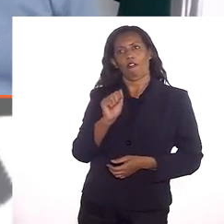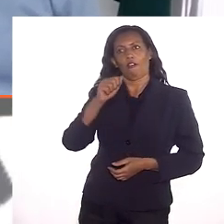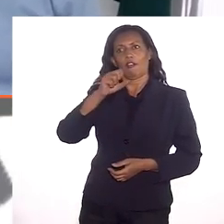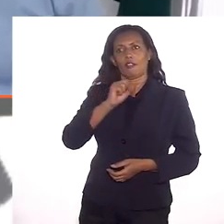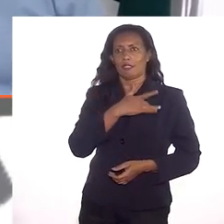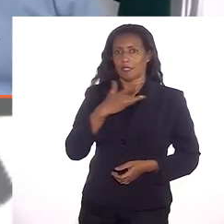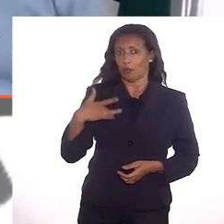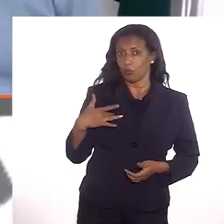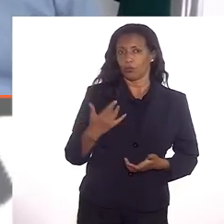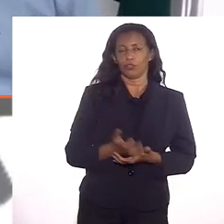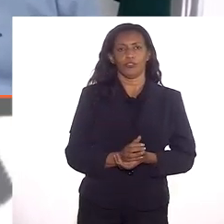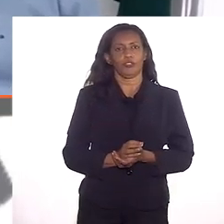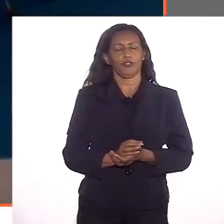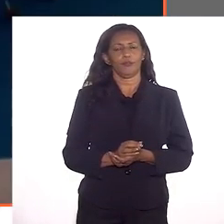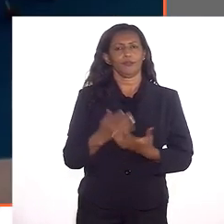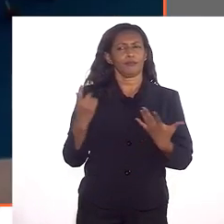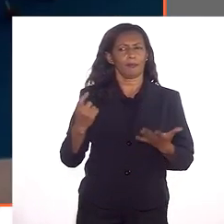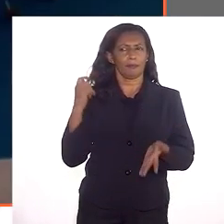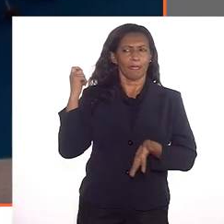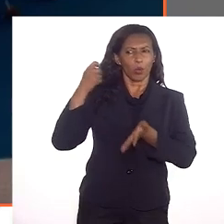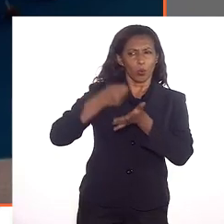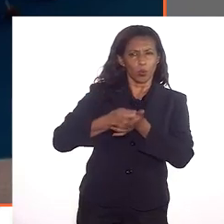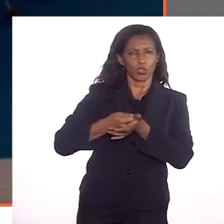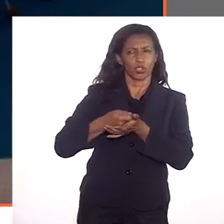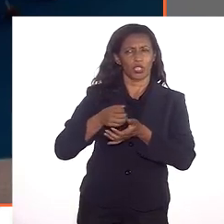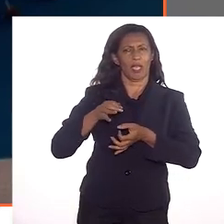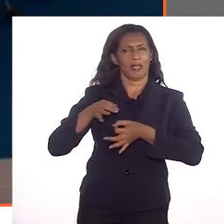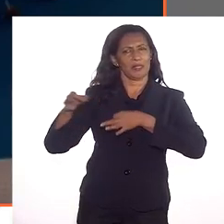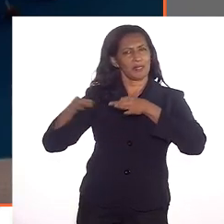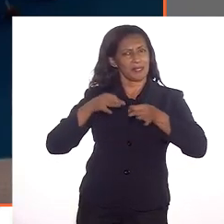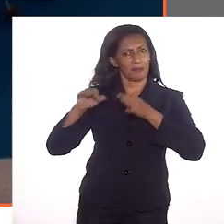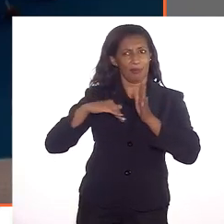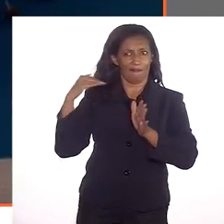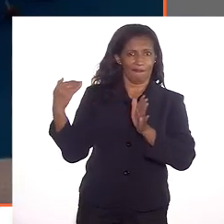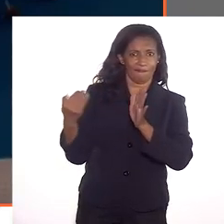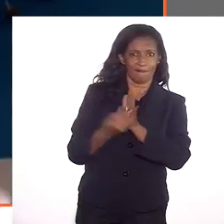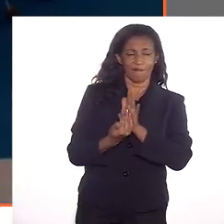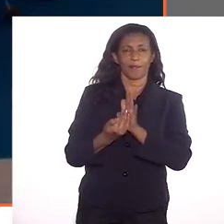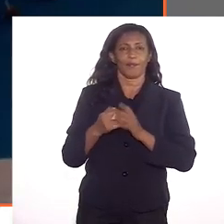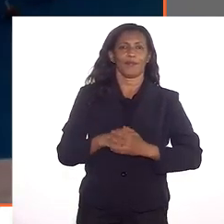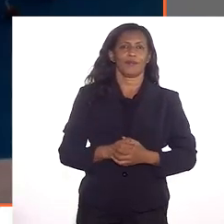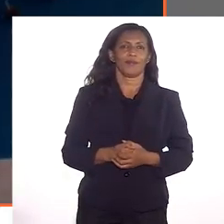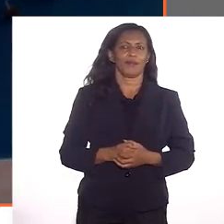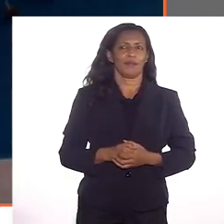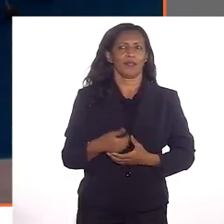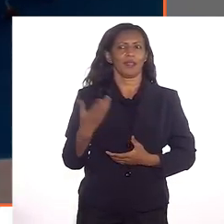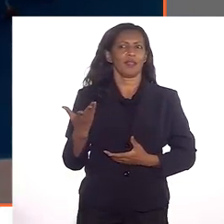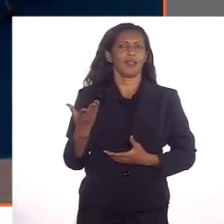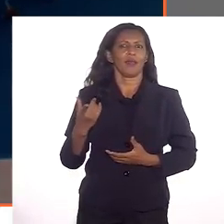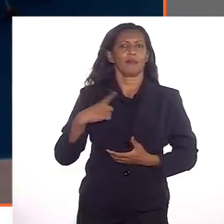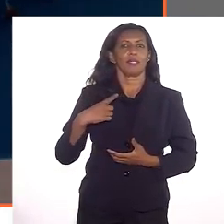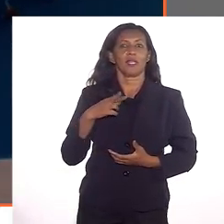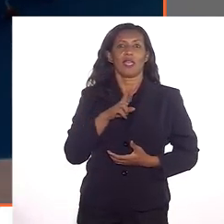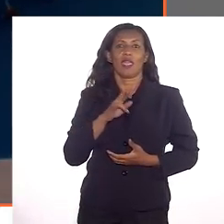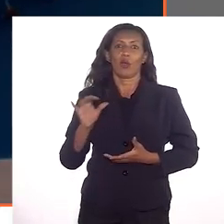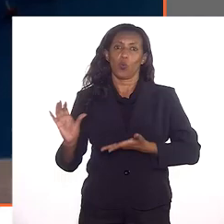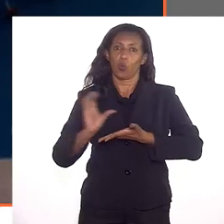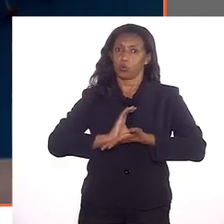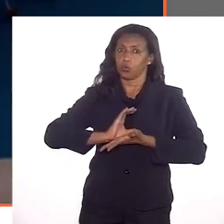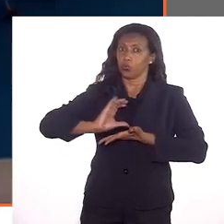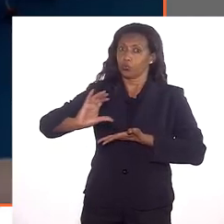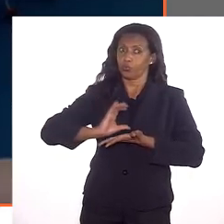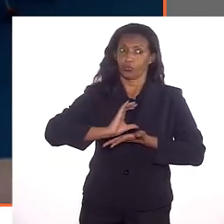sanitária, né, no que diz respeito à saúde também. Custear esse projeto todo vai onerar o Estado, né? A lei ela já aponta também uma fonte de